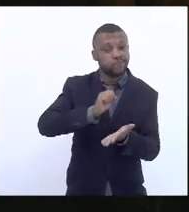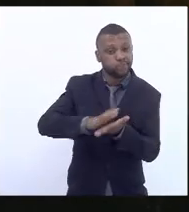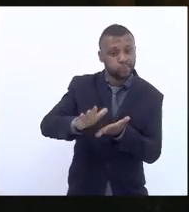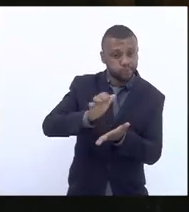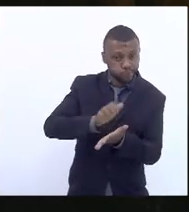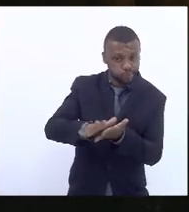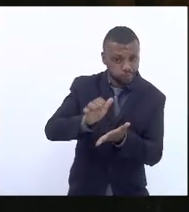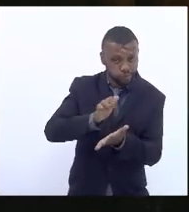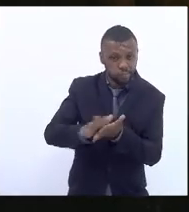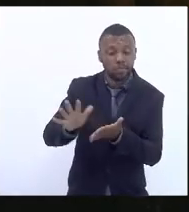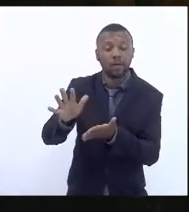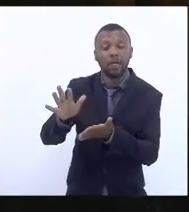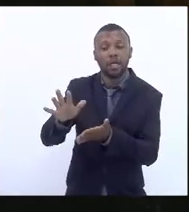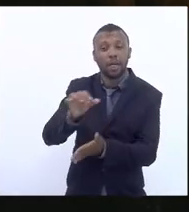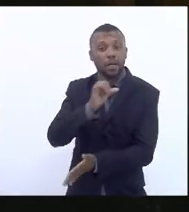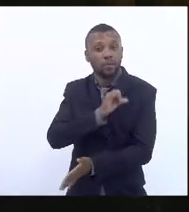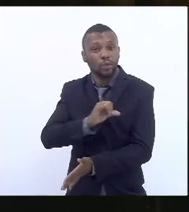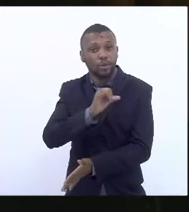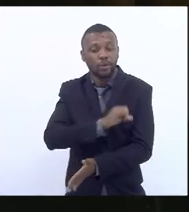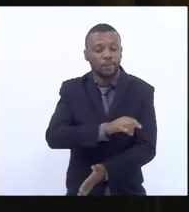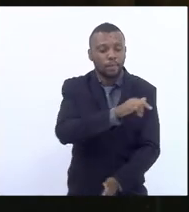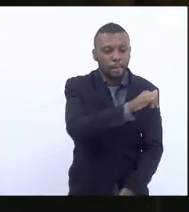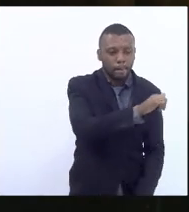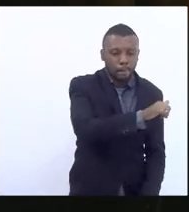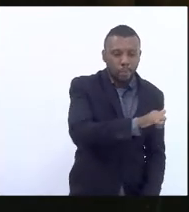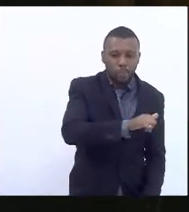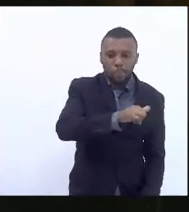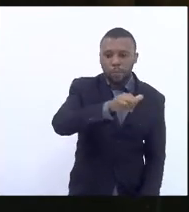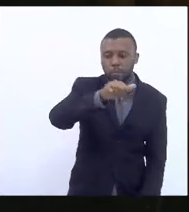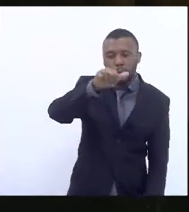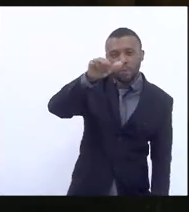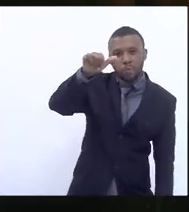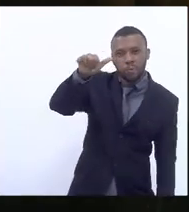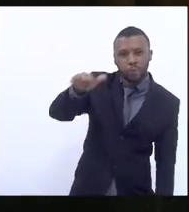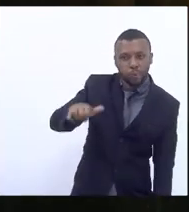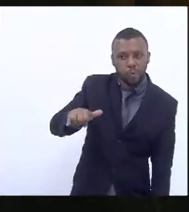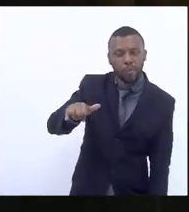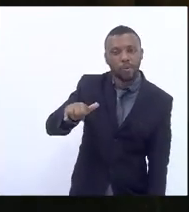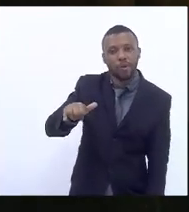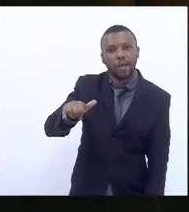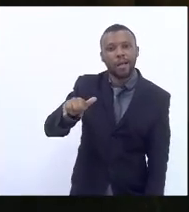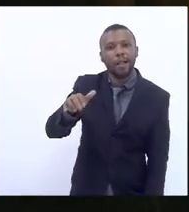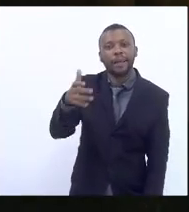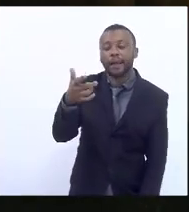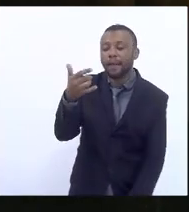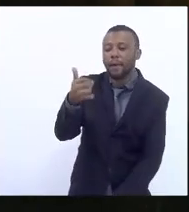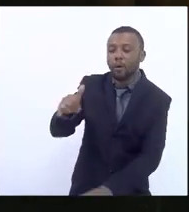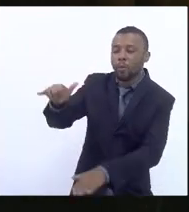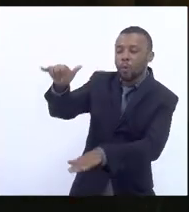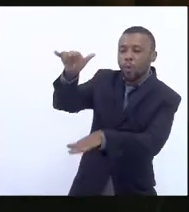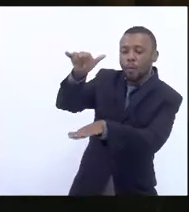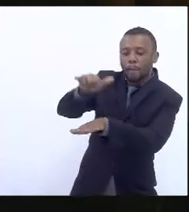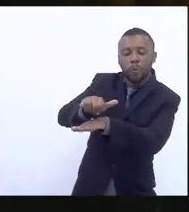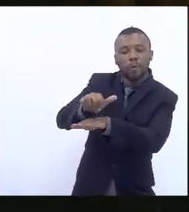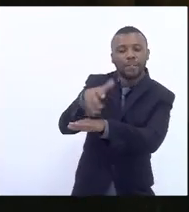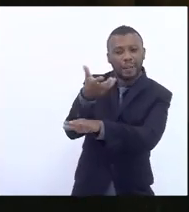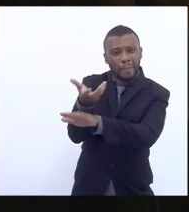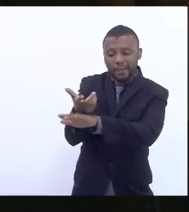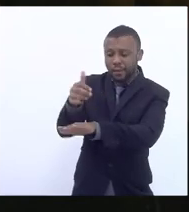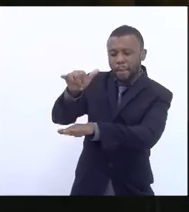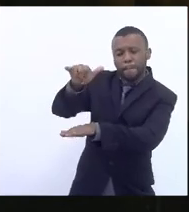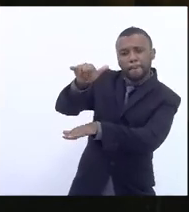Janeiro até o município de Barra do Piraí. Ele quer botar um Boeing na cidade. Tanta coisa para fazer na